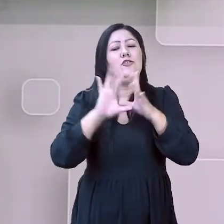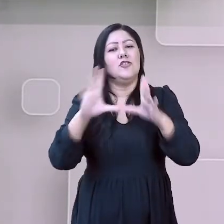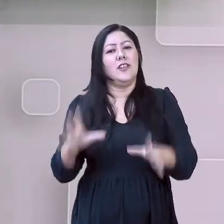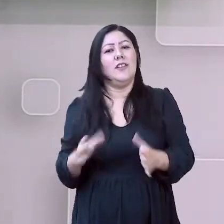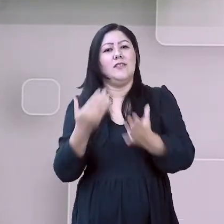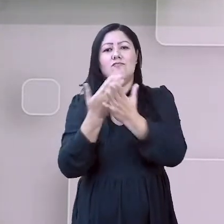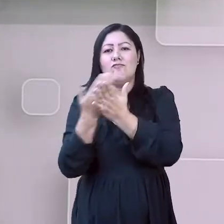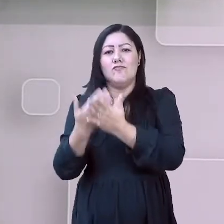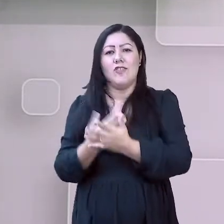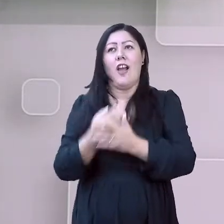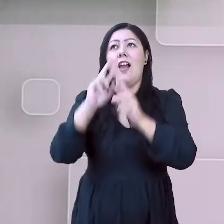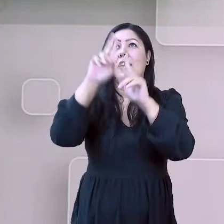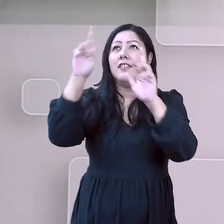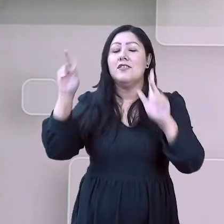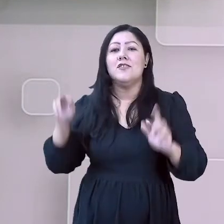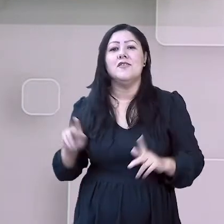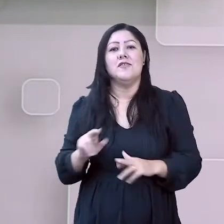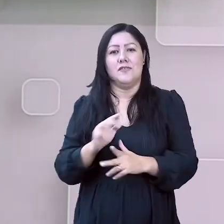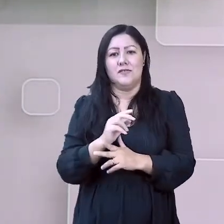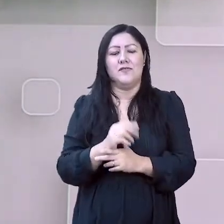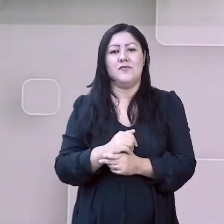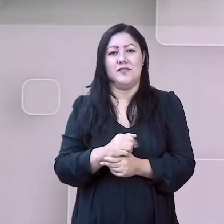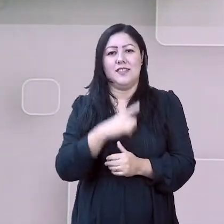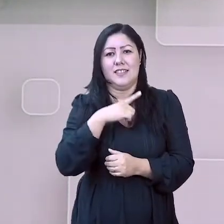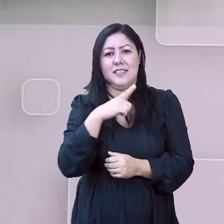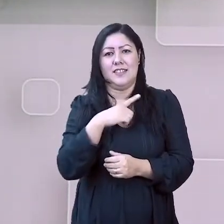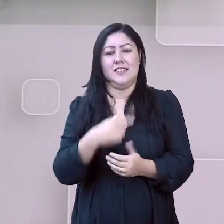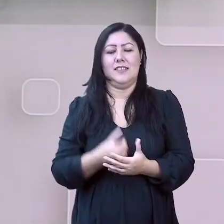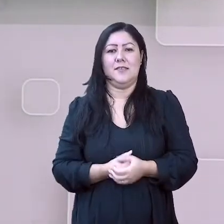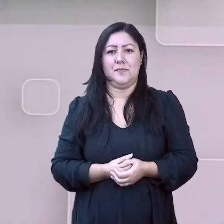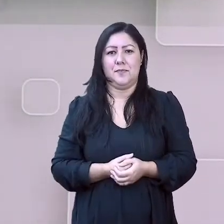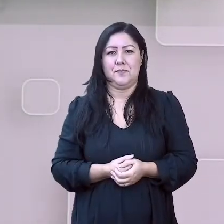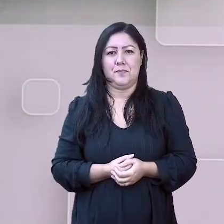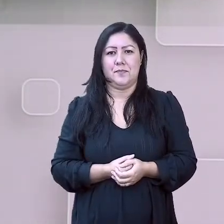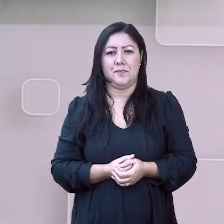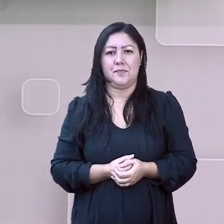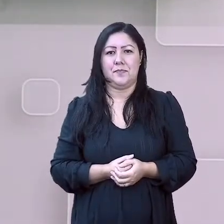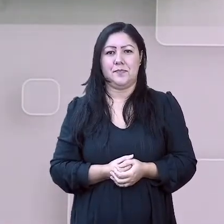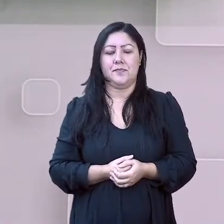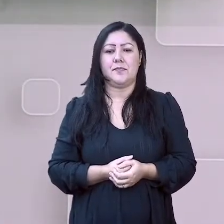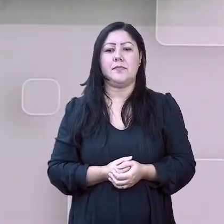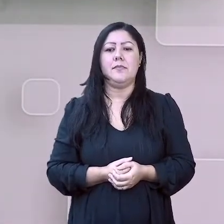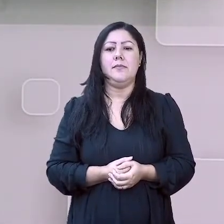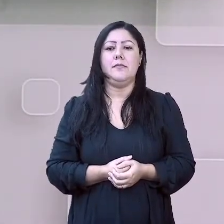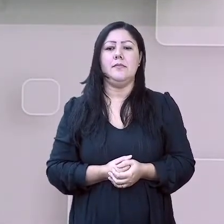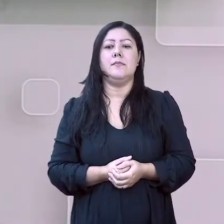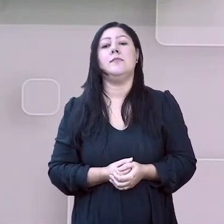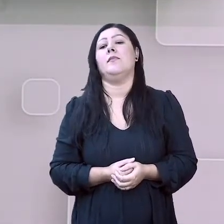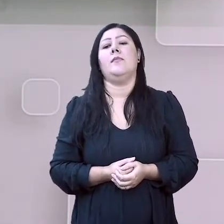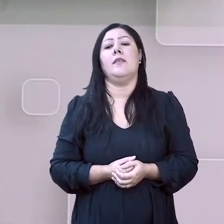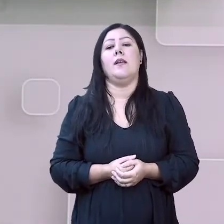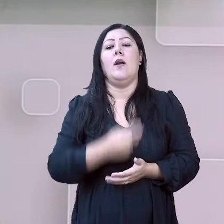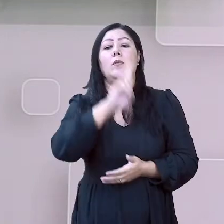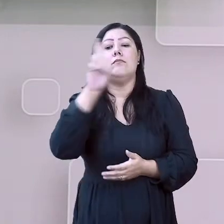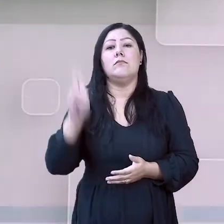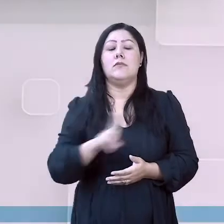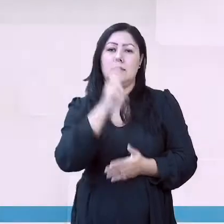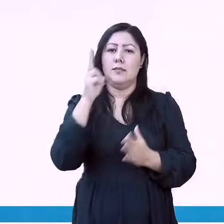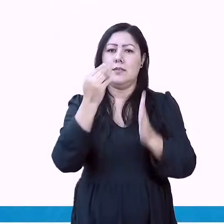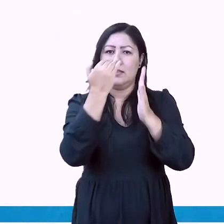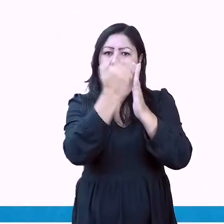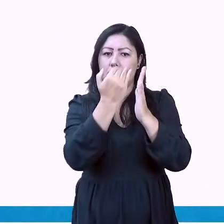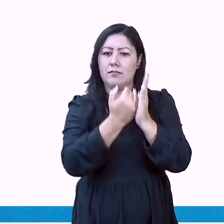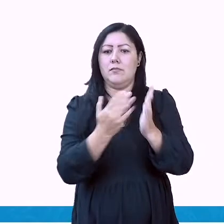vários conhecimentos. Ok? Então, utilizamos essa escala,